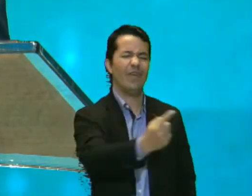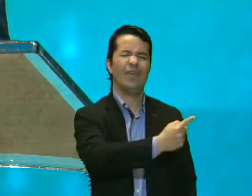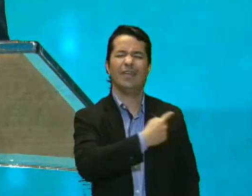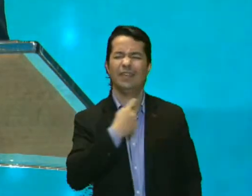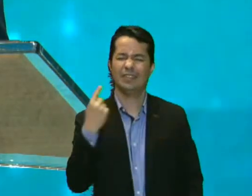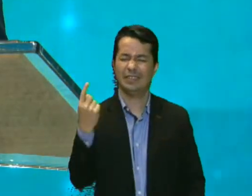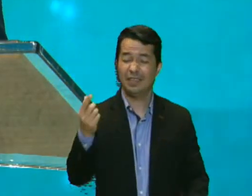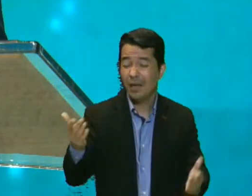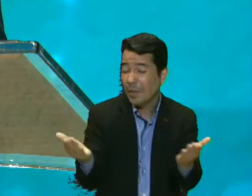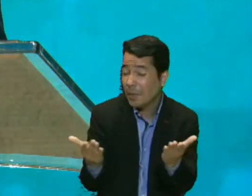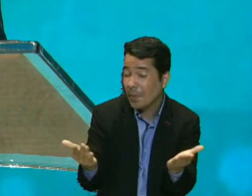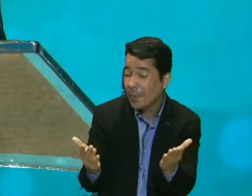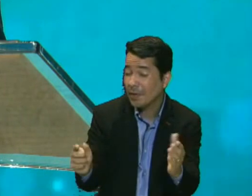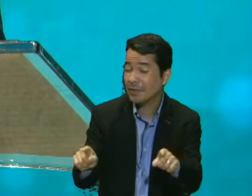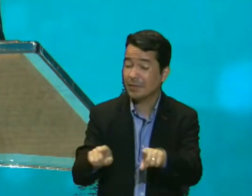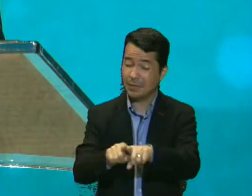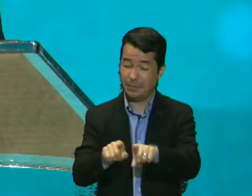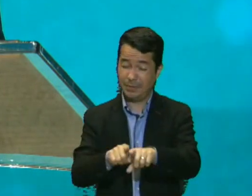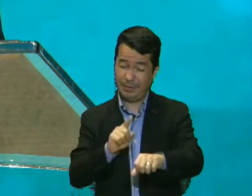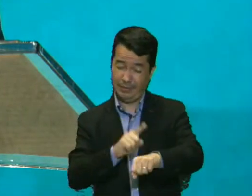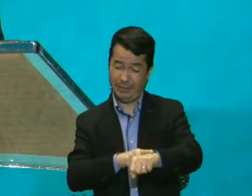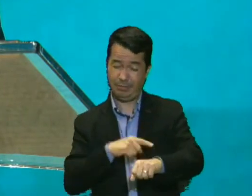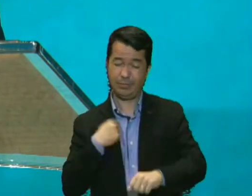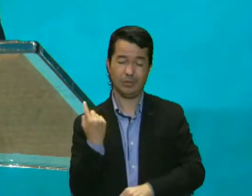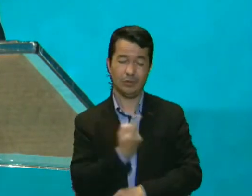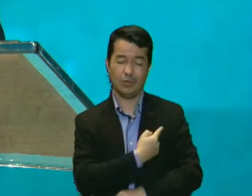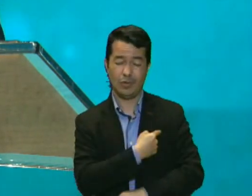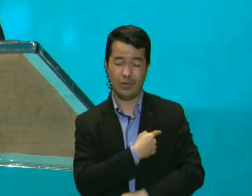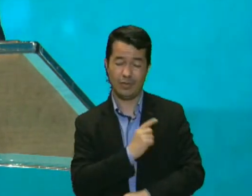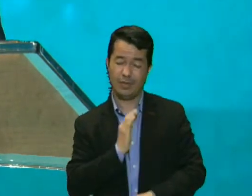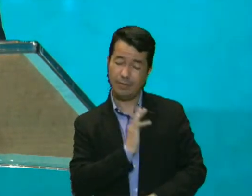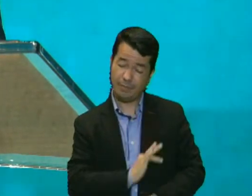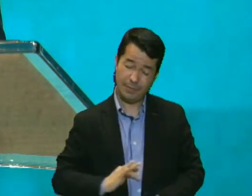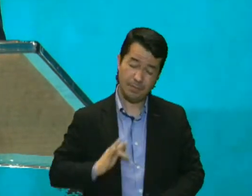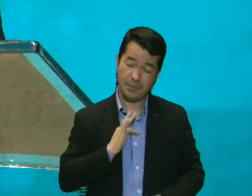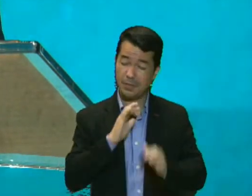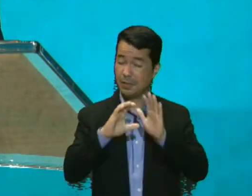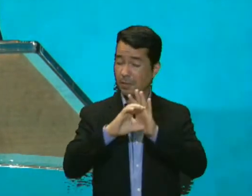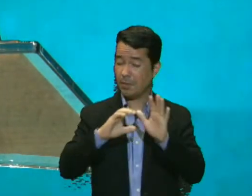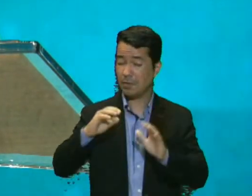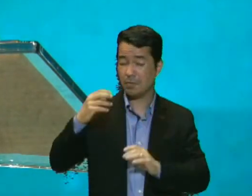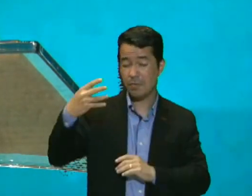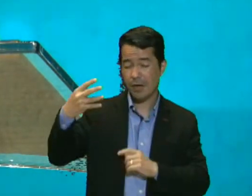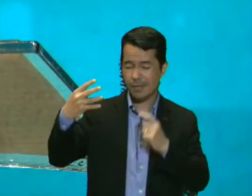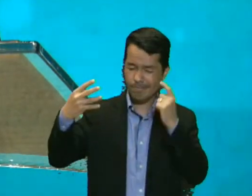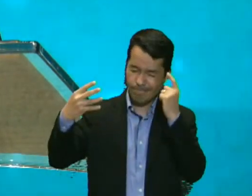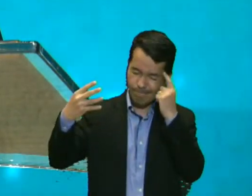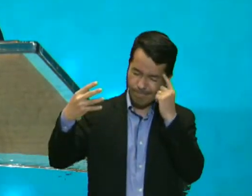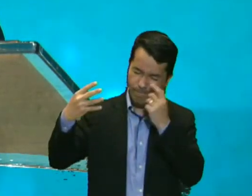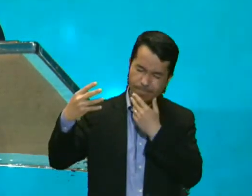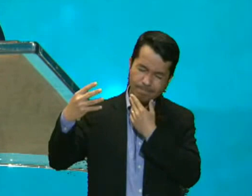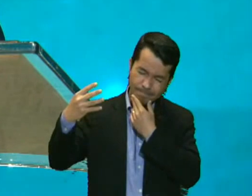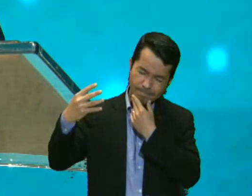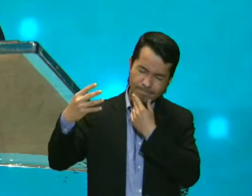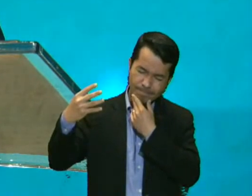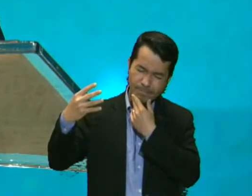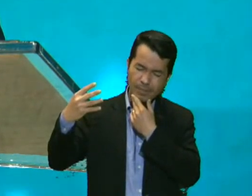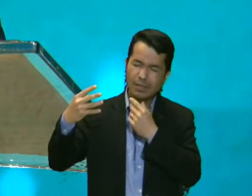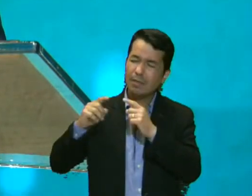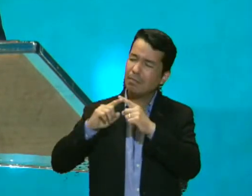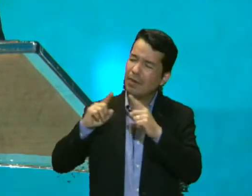especial, ao meditarmos na Tua Palavra, não existe nada na minha vida que esteja oculto aos Teus